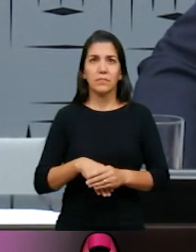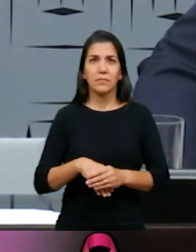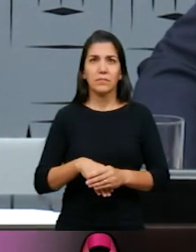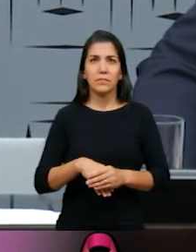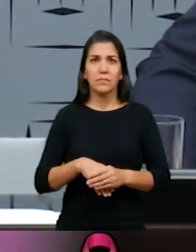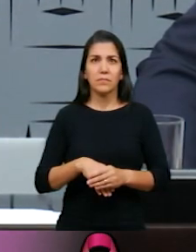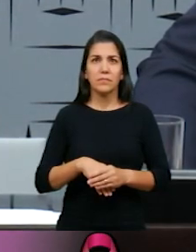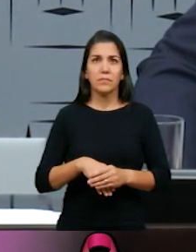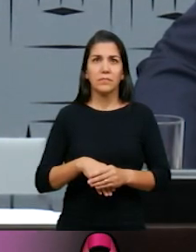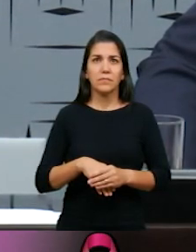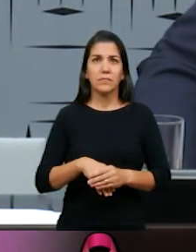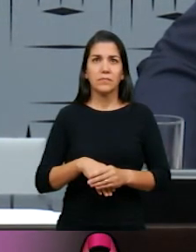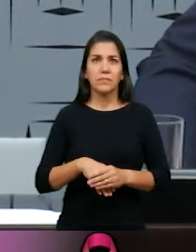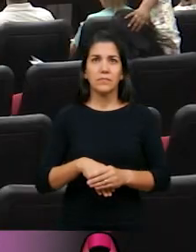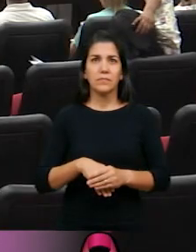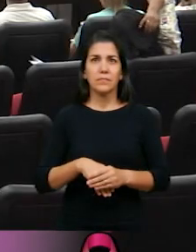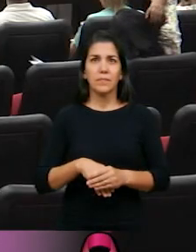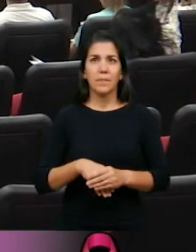reserva?